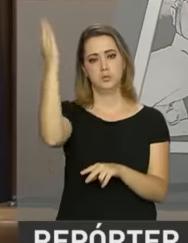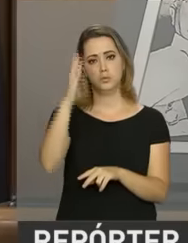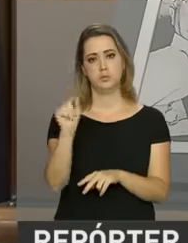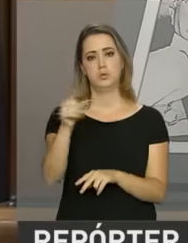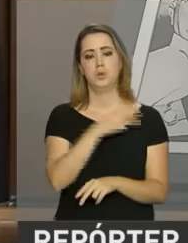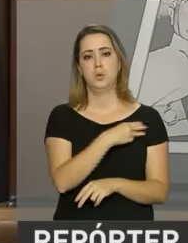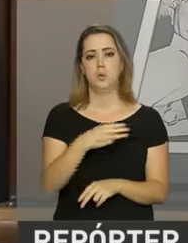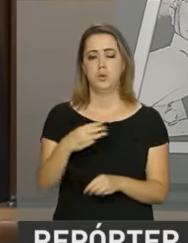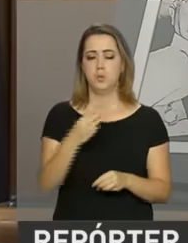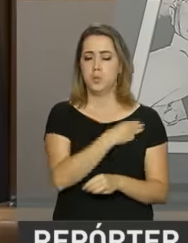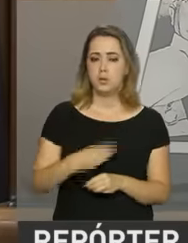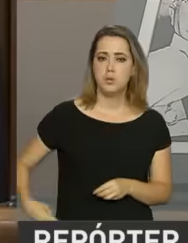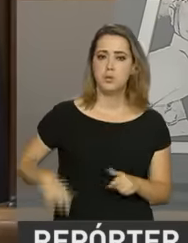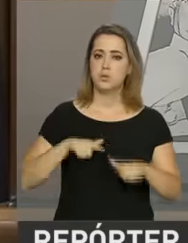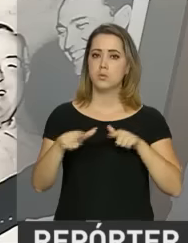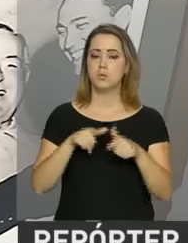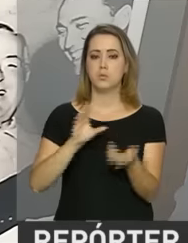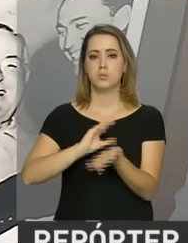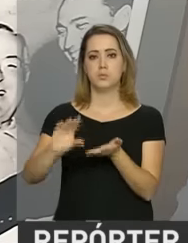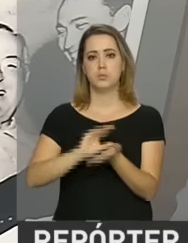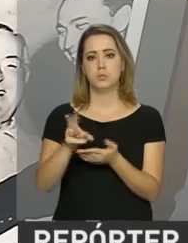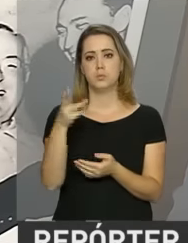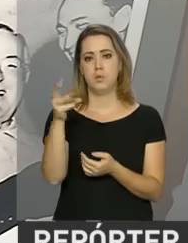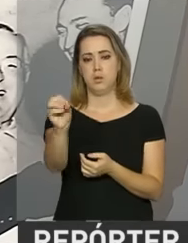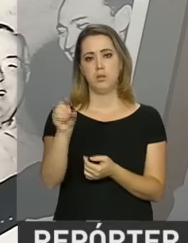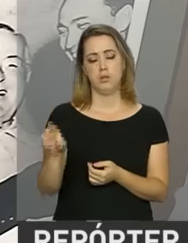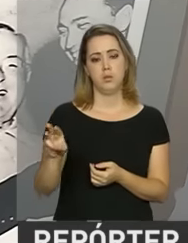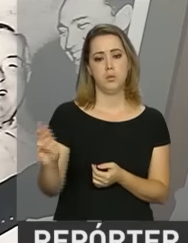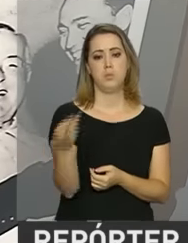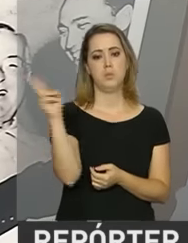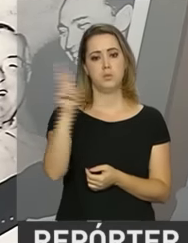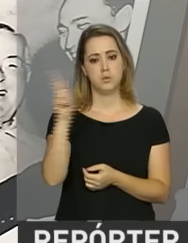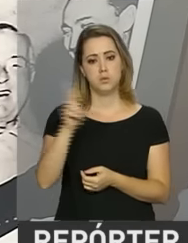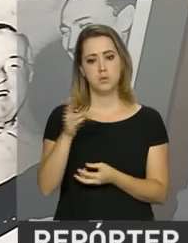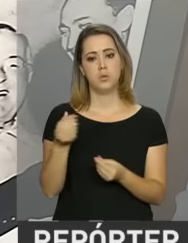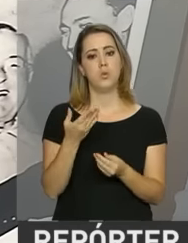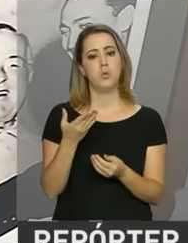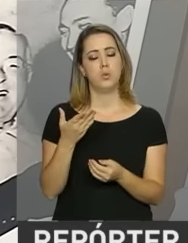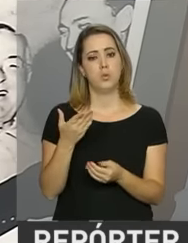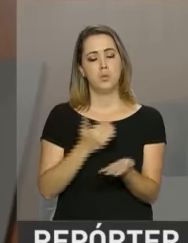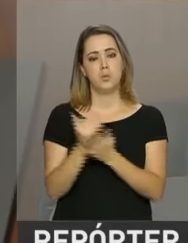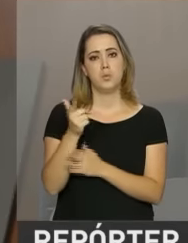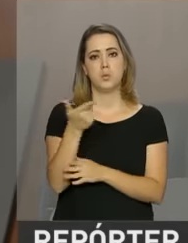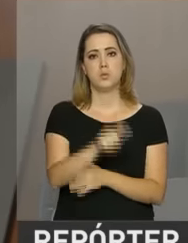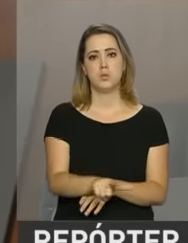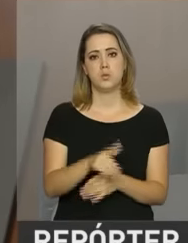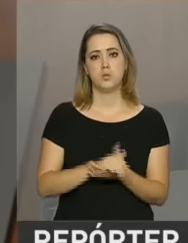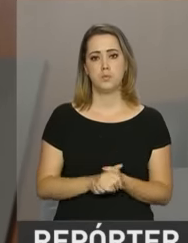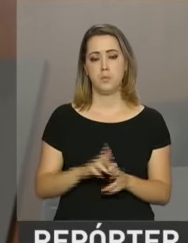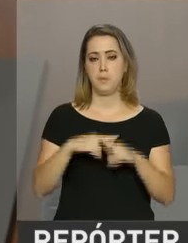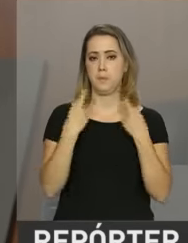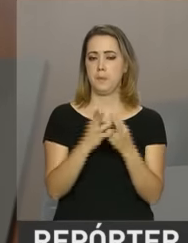trabalho Ronaldo Nogueira serão investidos R 30 milhões de reais no projeto começar de novo o projeto